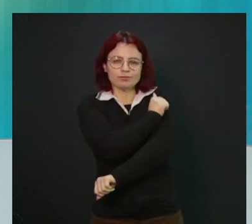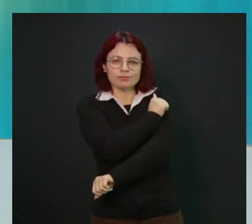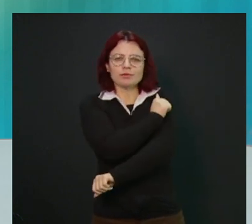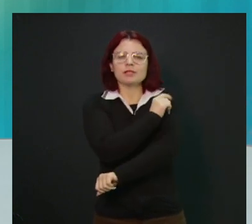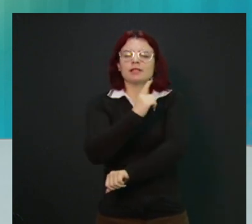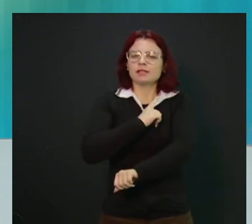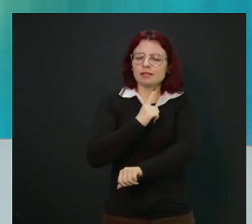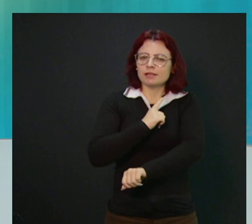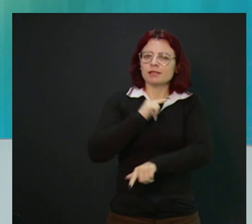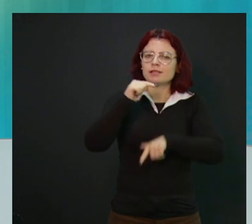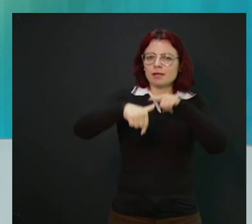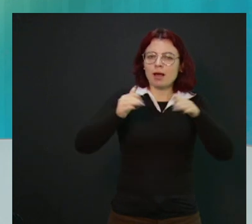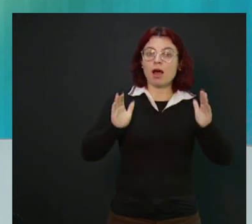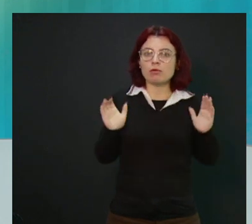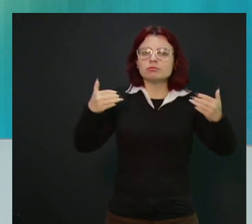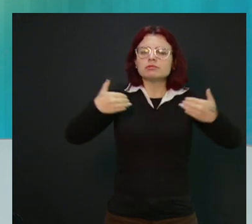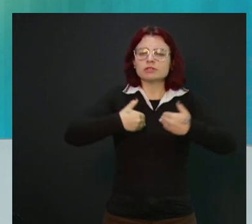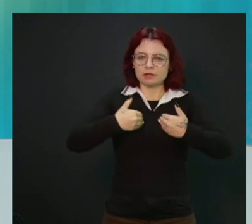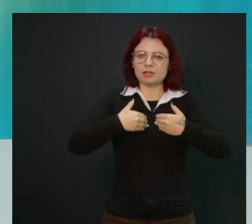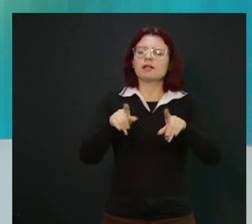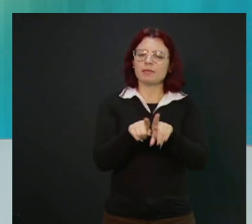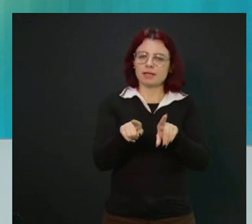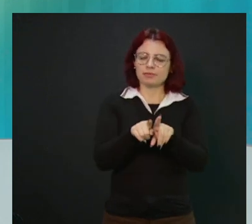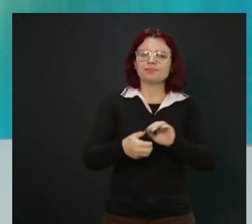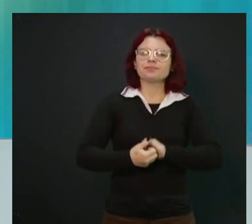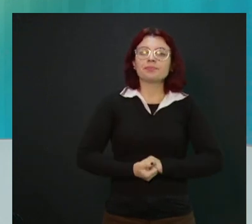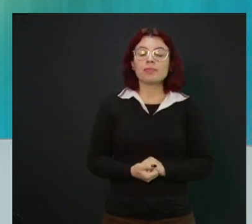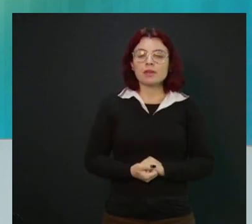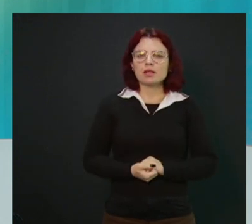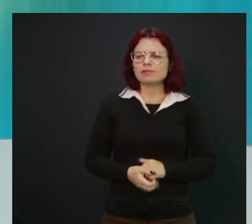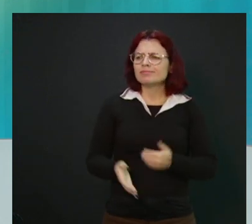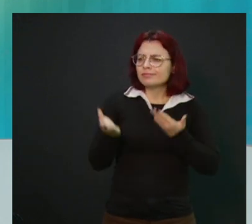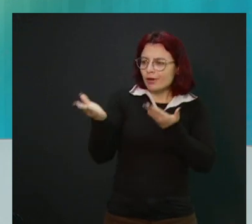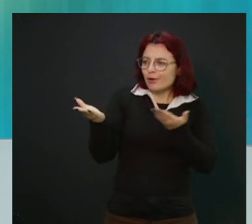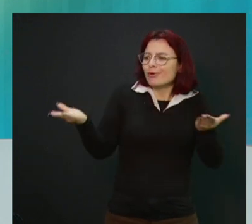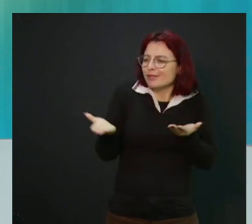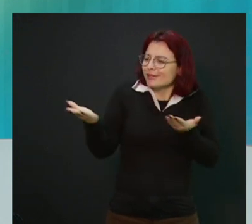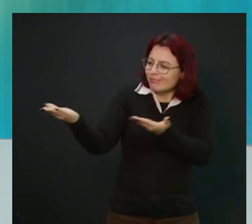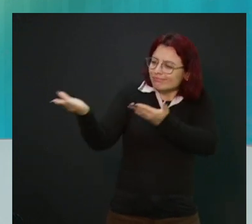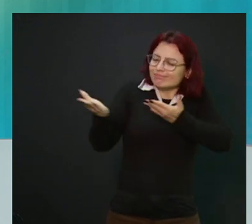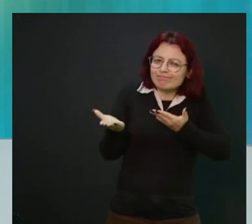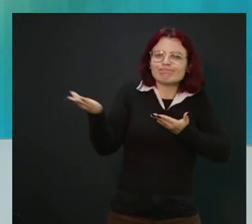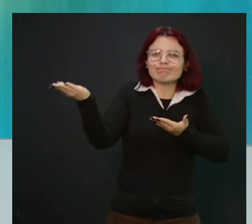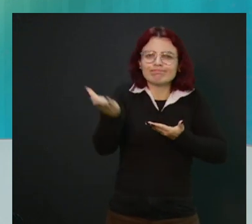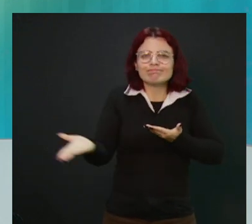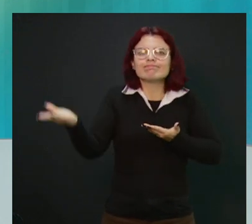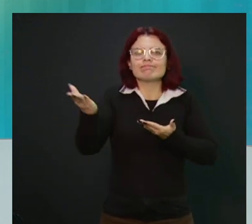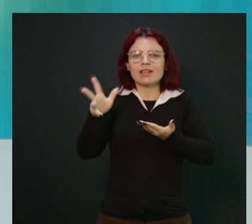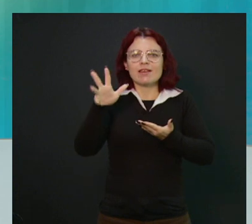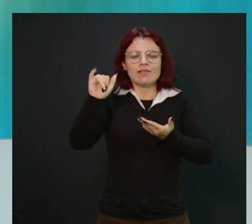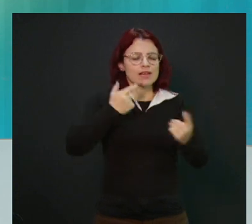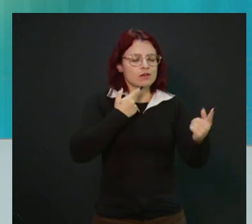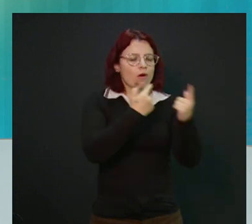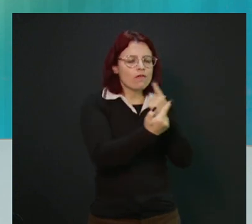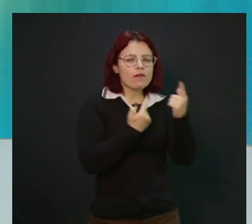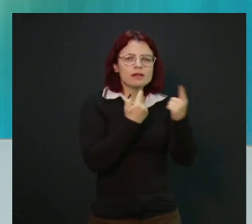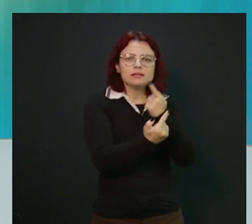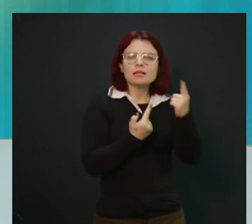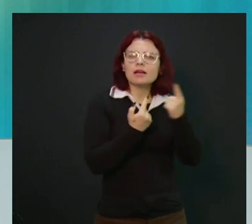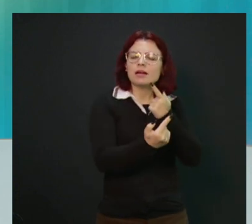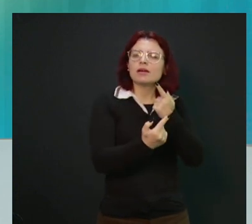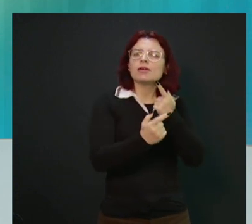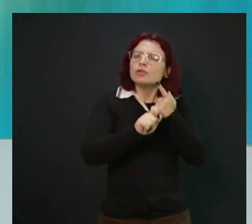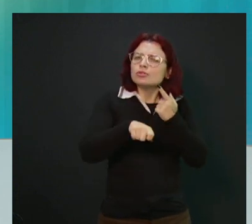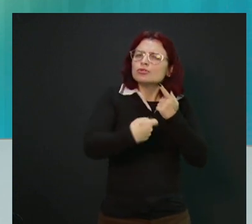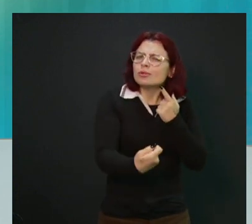do espectro autista. E hoje ela está aqui conosco para dialogar com a